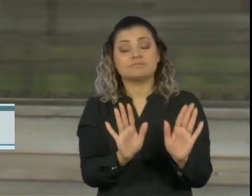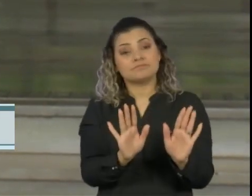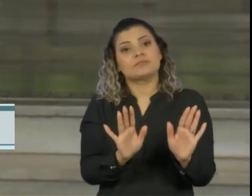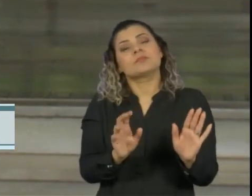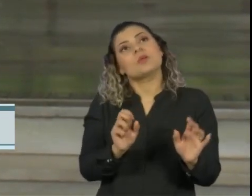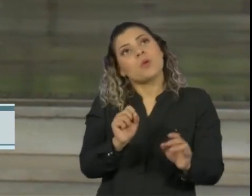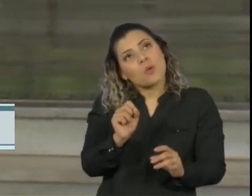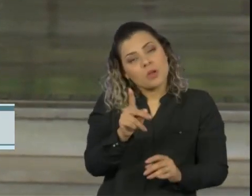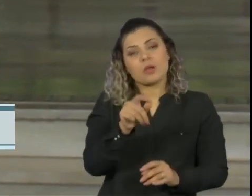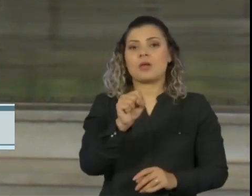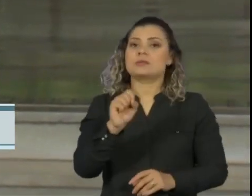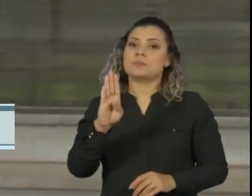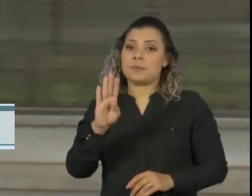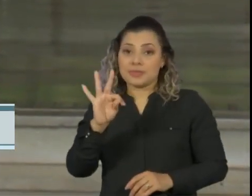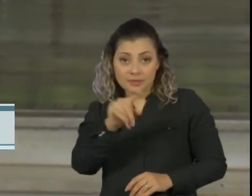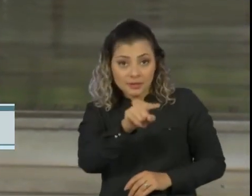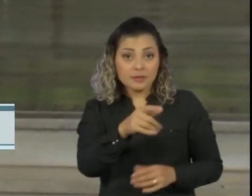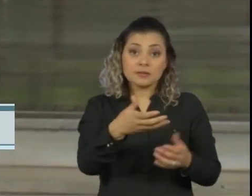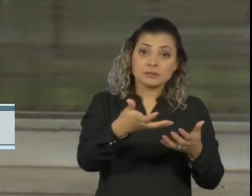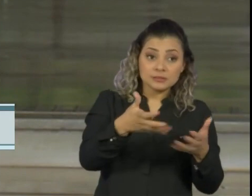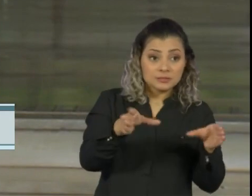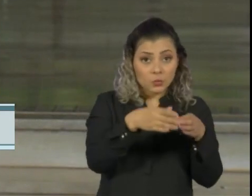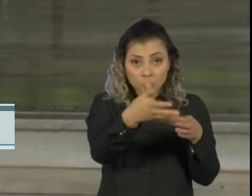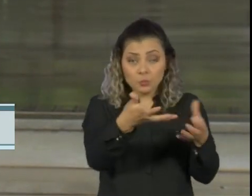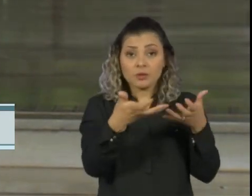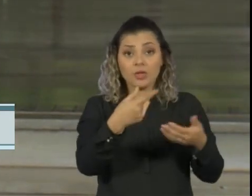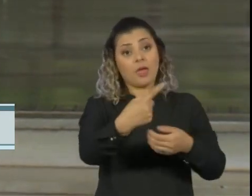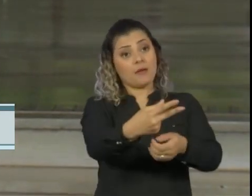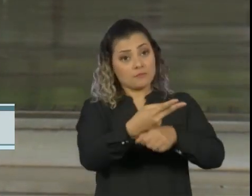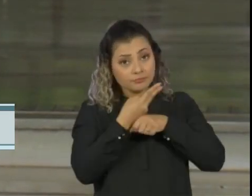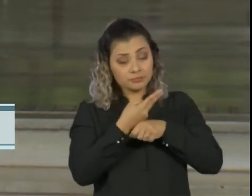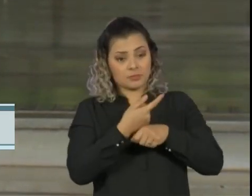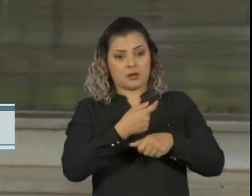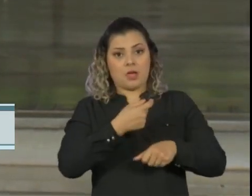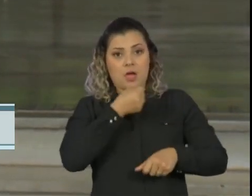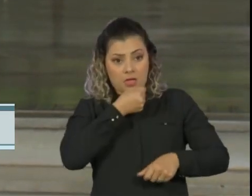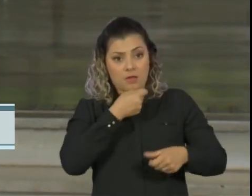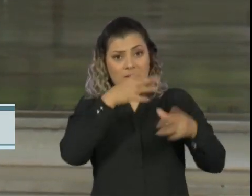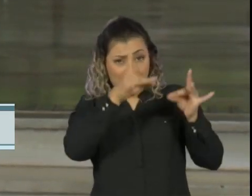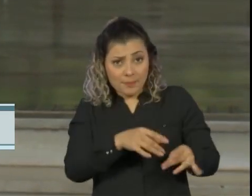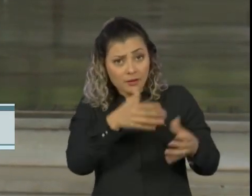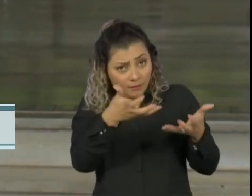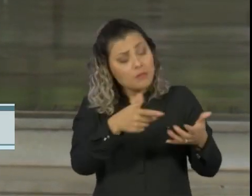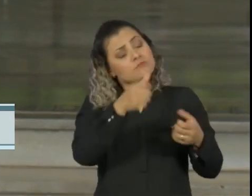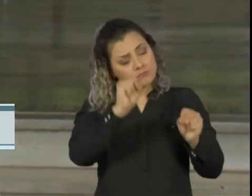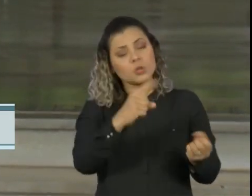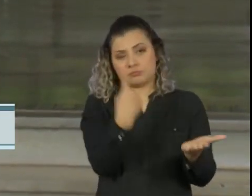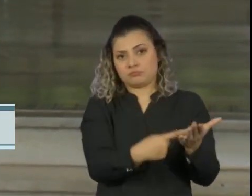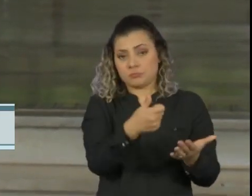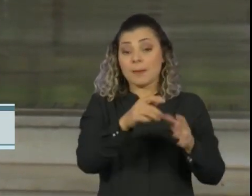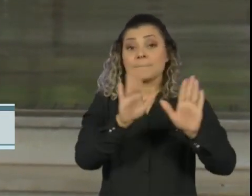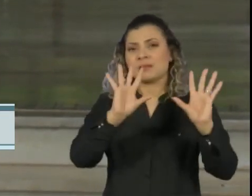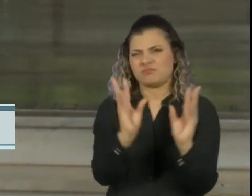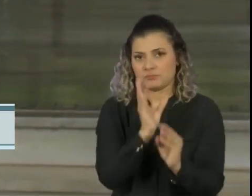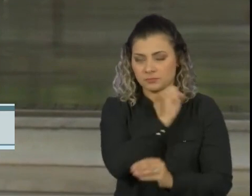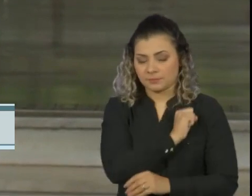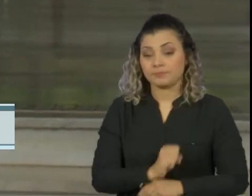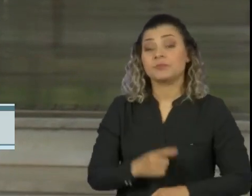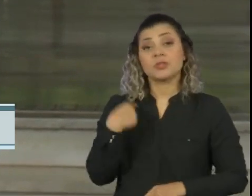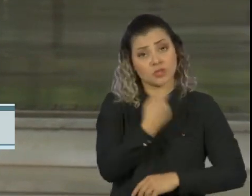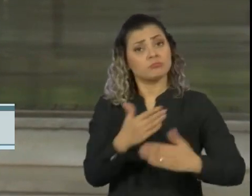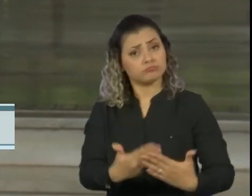o SBT, você e a sua emissora desejarem. Mas, de uma maneira muito sucinta, nós cumprimos bem o nosso